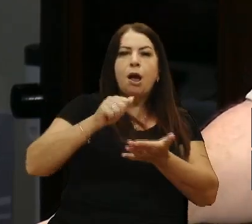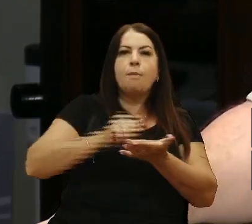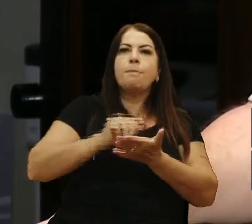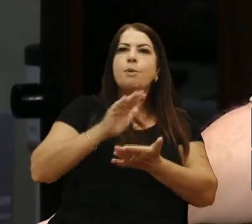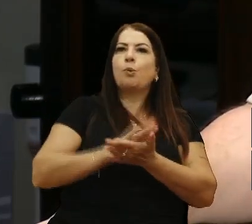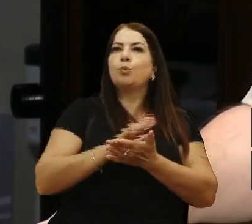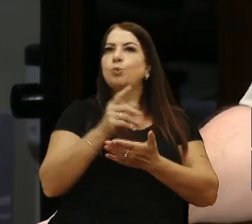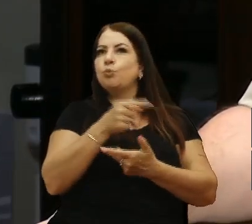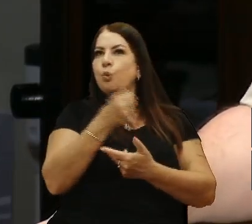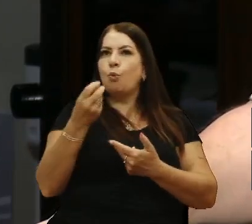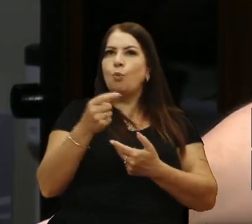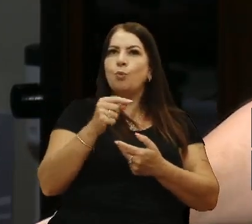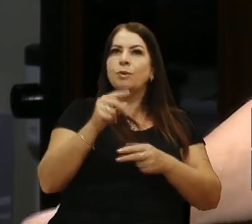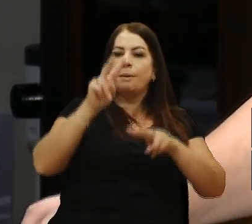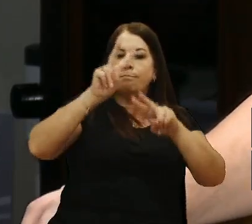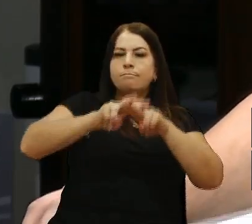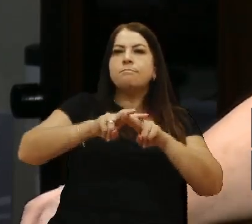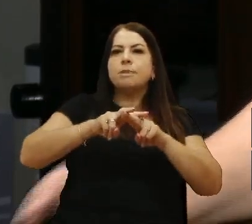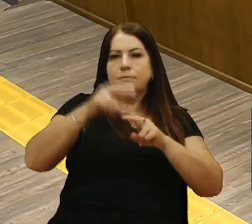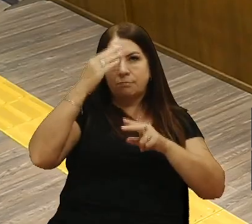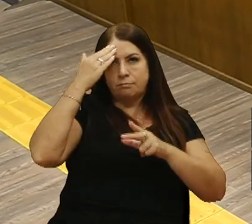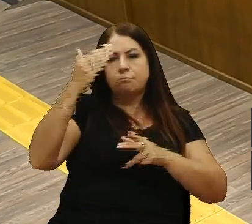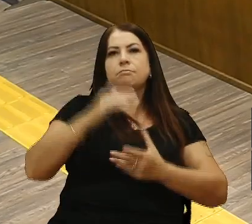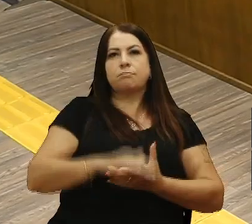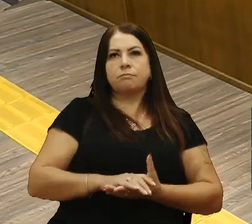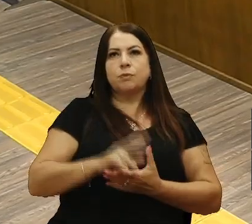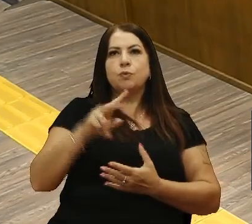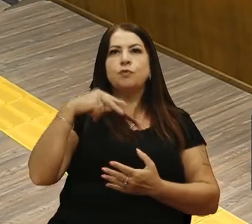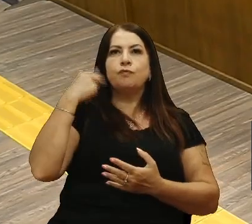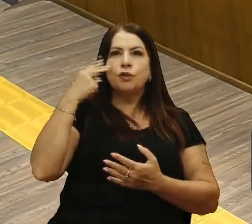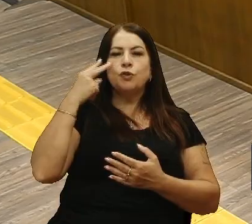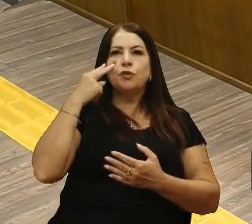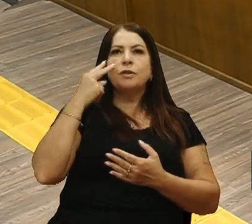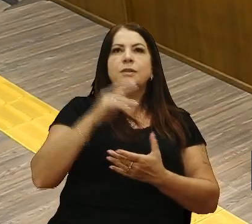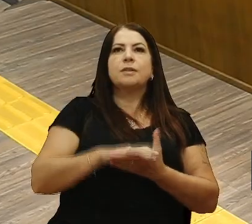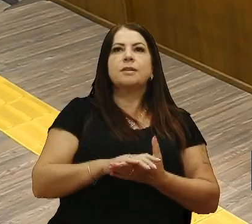ou quando está atrás das grades. Obrigado. Próximo inscrito, vereadora Rose Frigê.